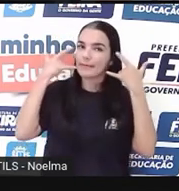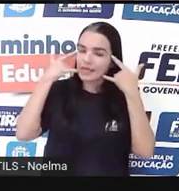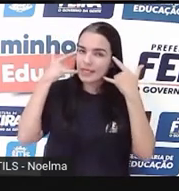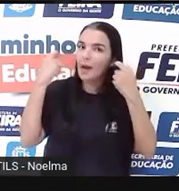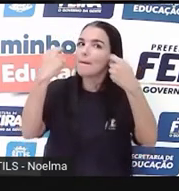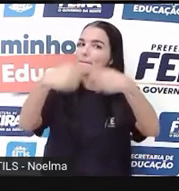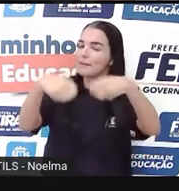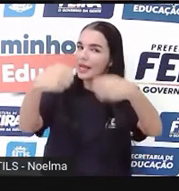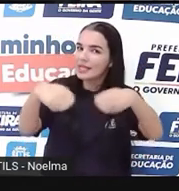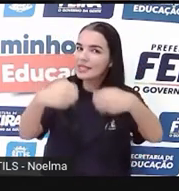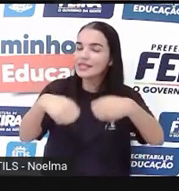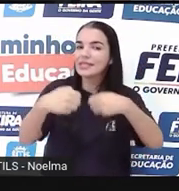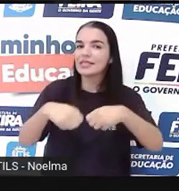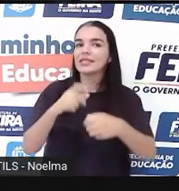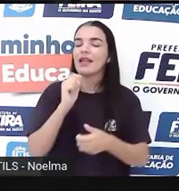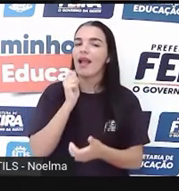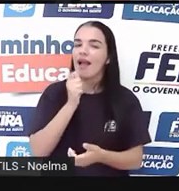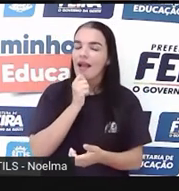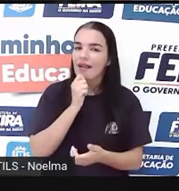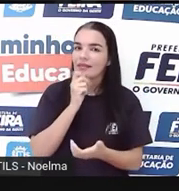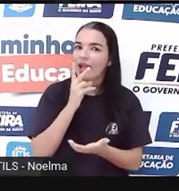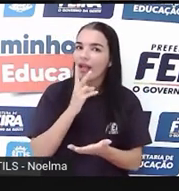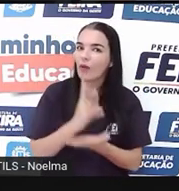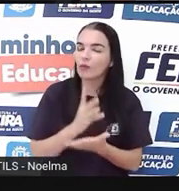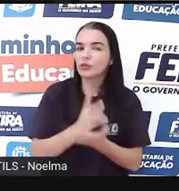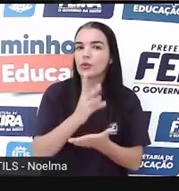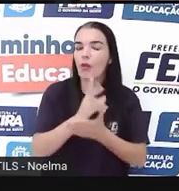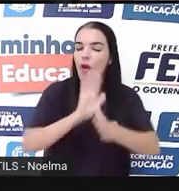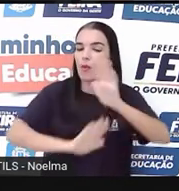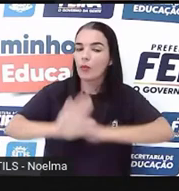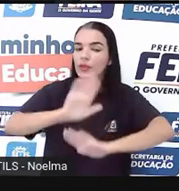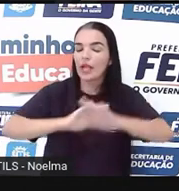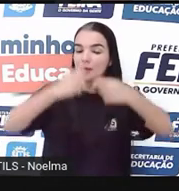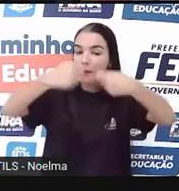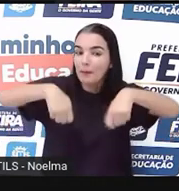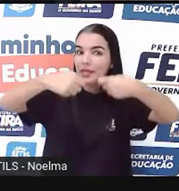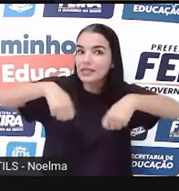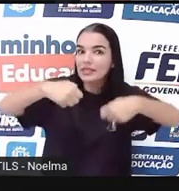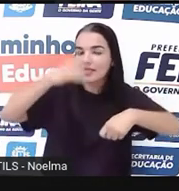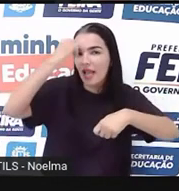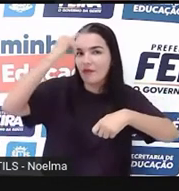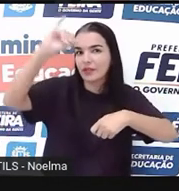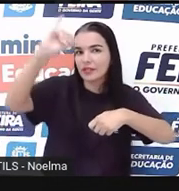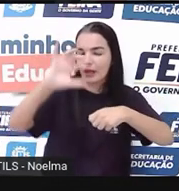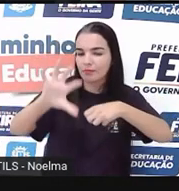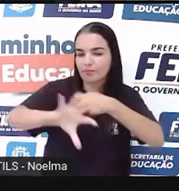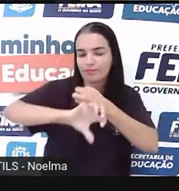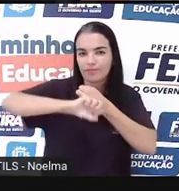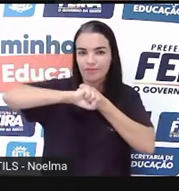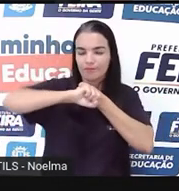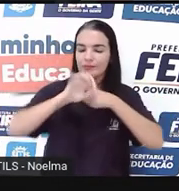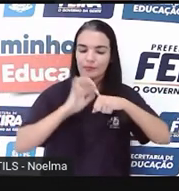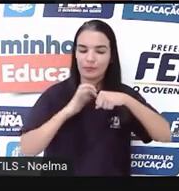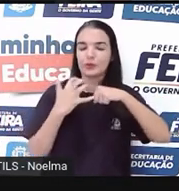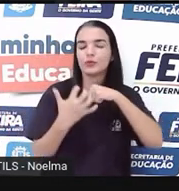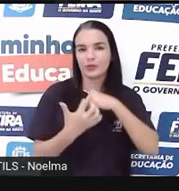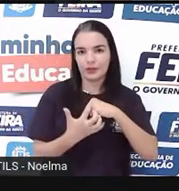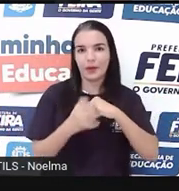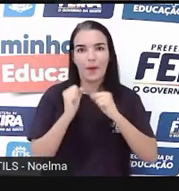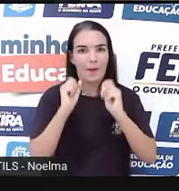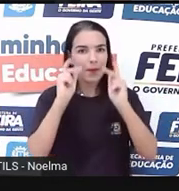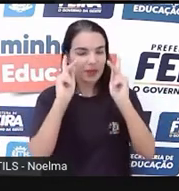gente precisa ainda manter os cuidados necessários para evitar a contaminação do